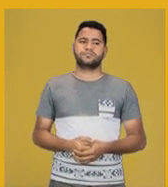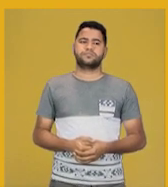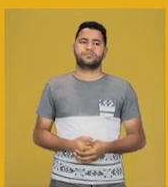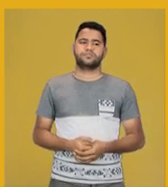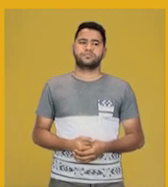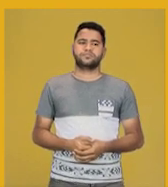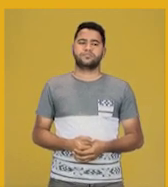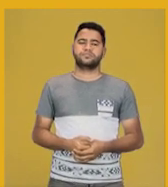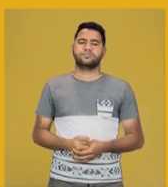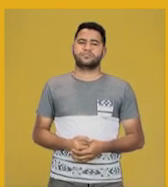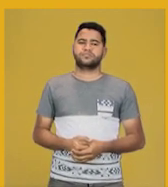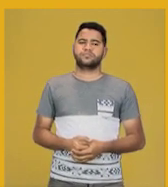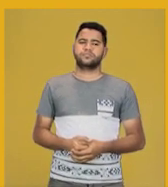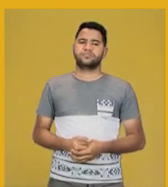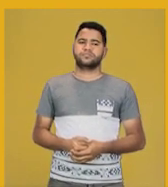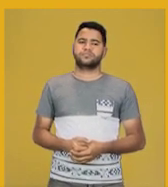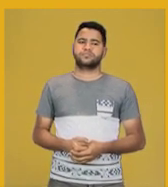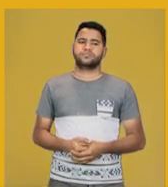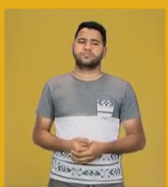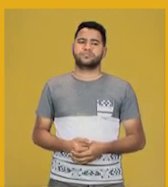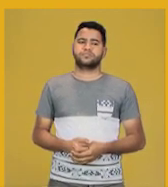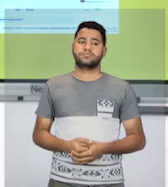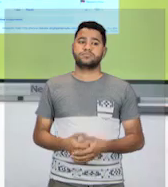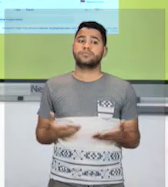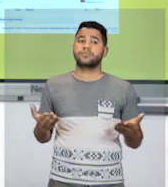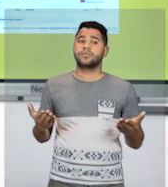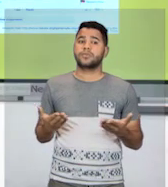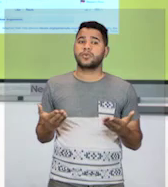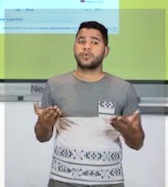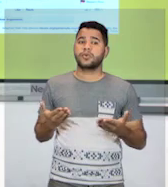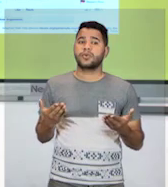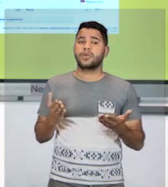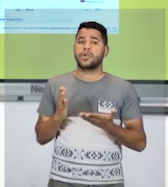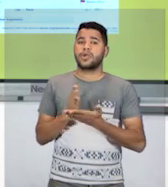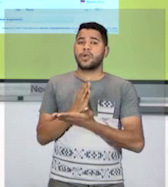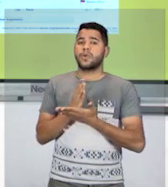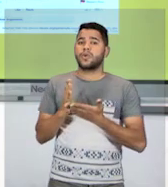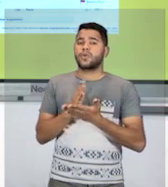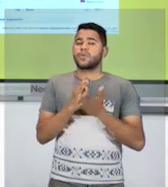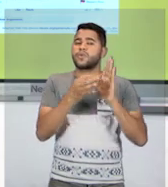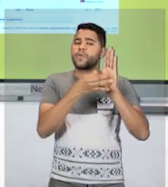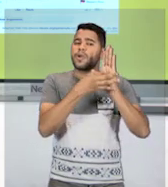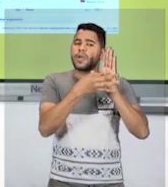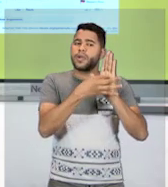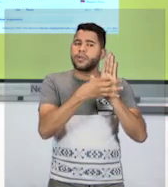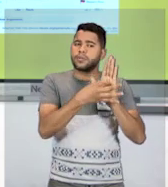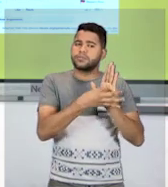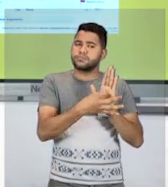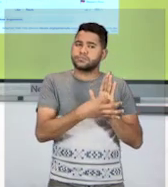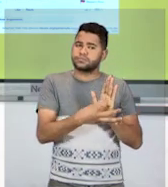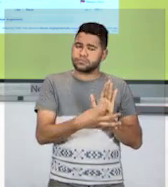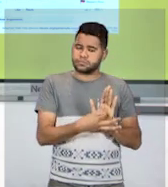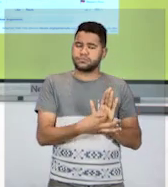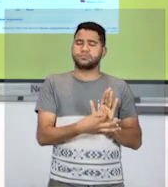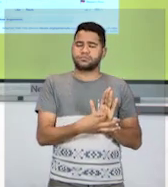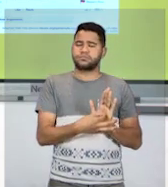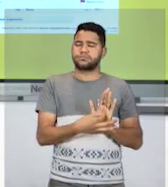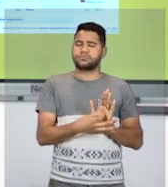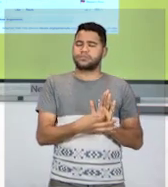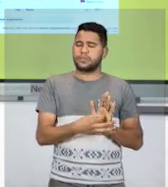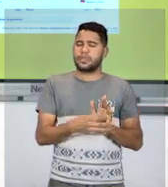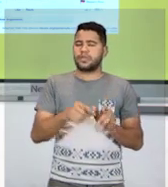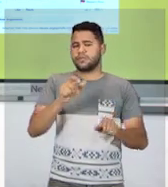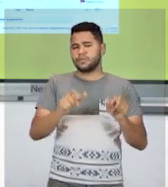e and It's rockzz então agora nós vamos ver alguns argumentos the argument that